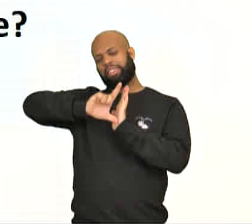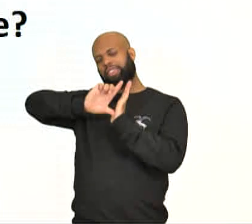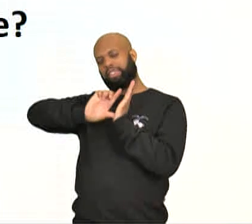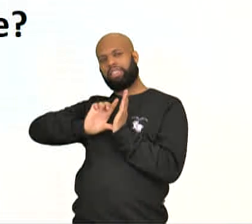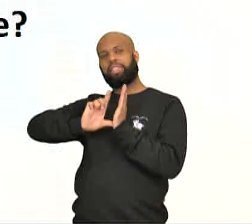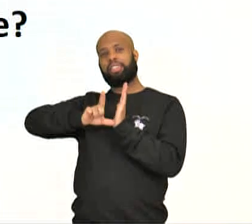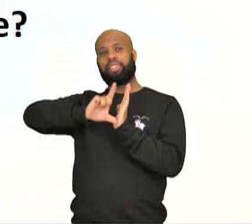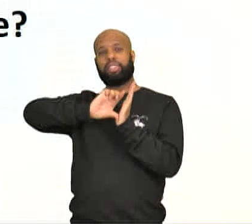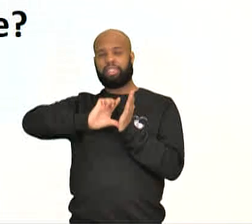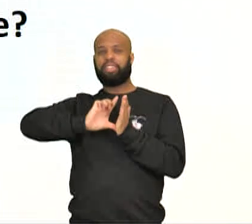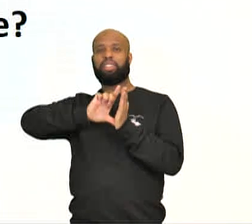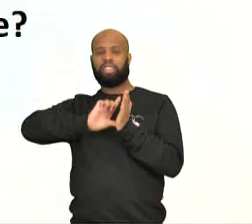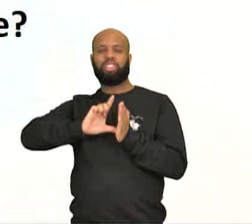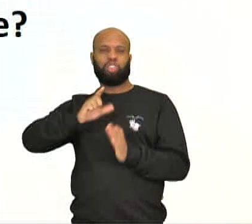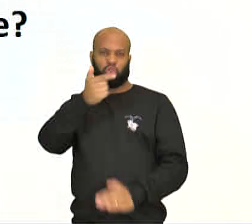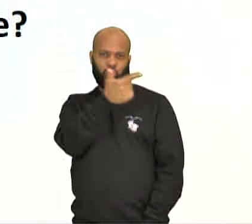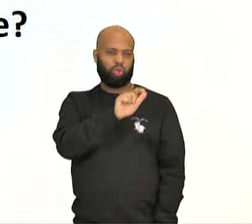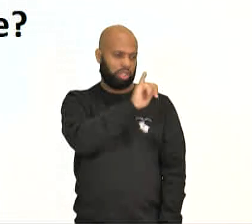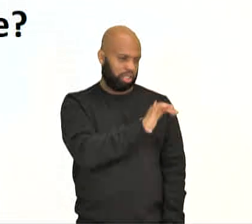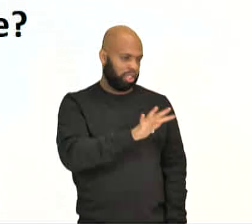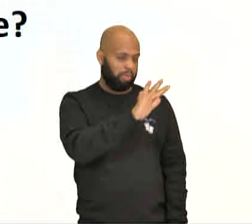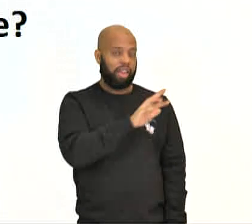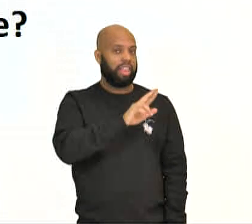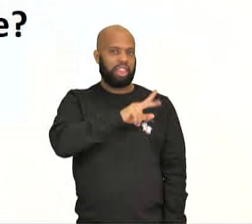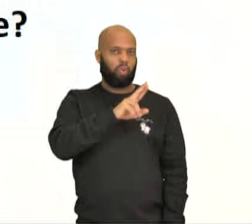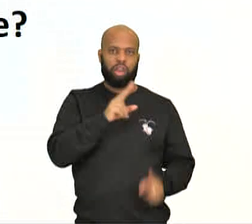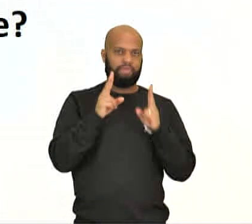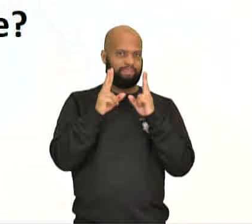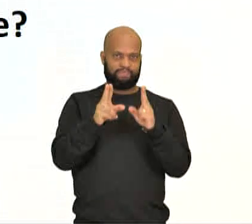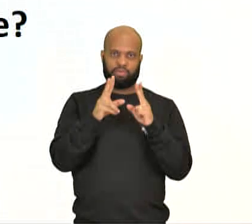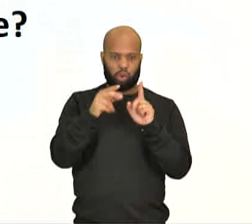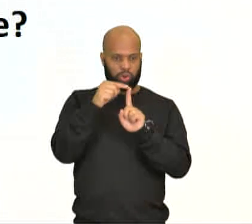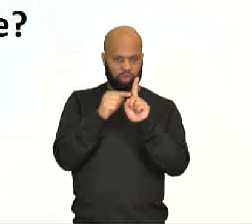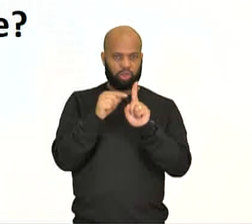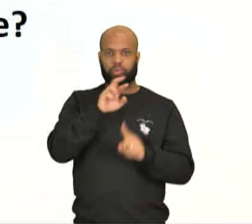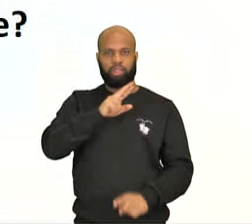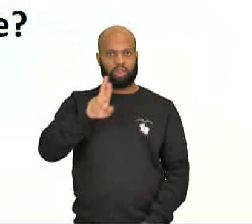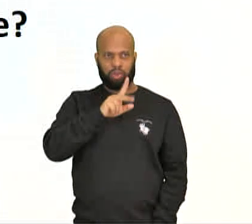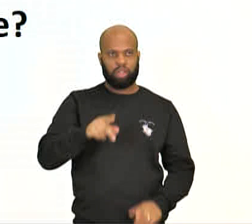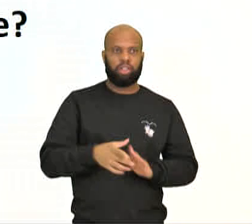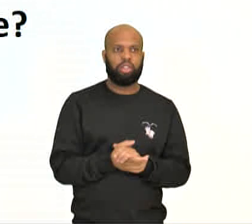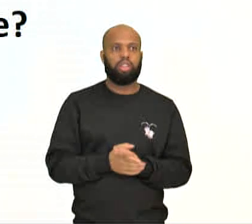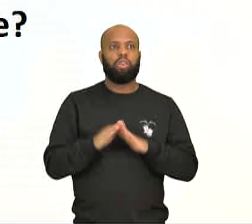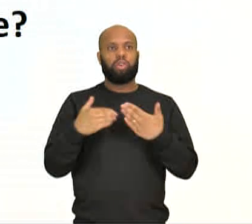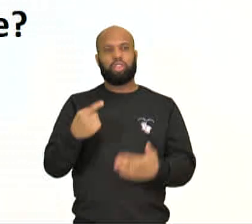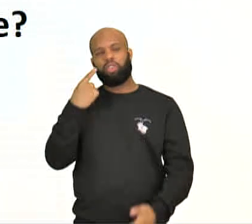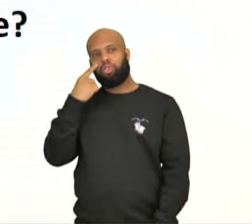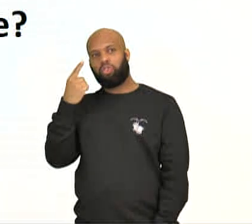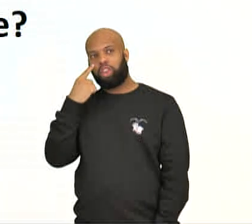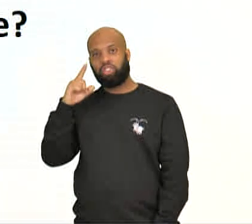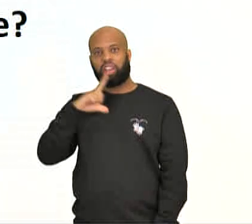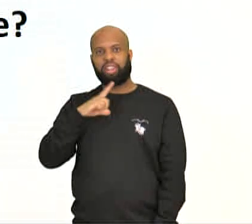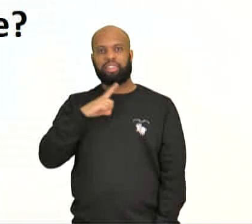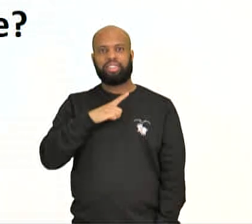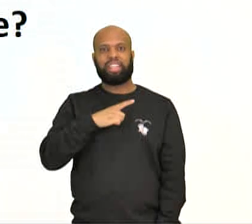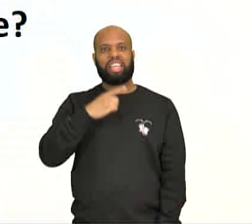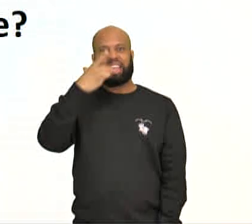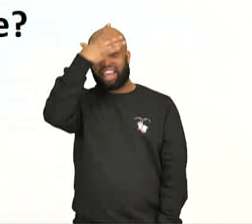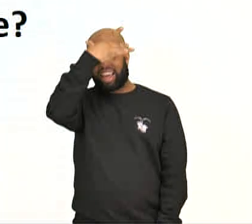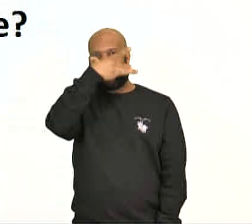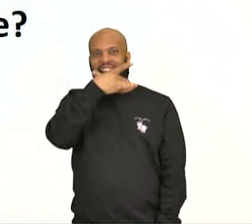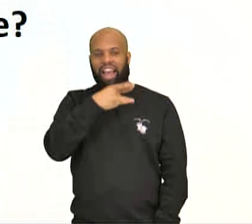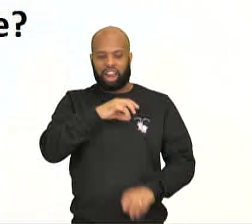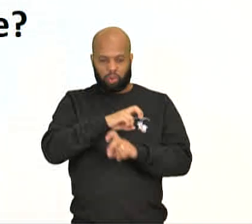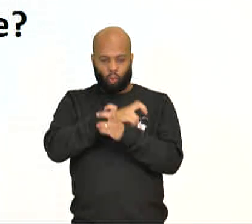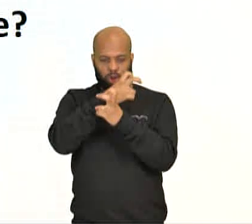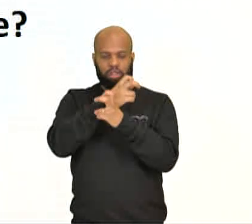que a Lucy, não é a mesma espécie, inclusive, não é uma Australopithecus. Aqui você tem um crânio encontrado em Sahel,